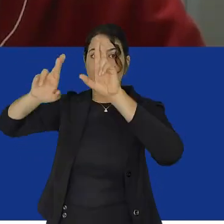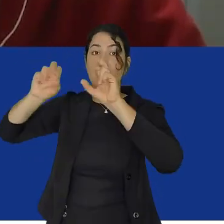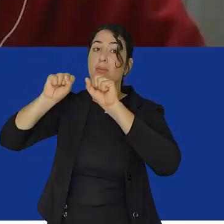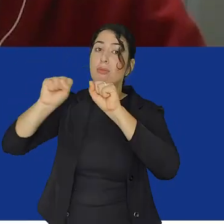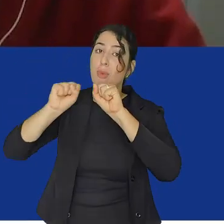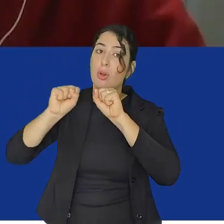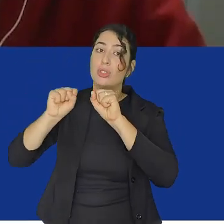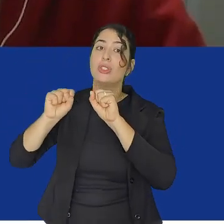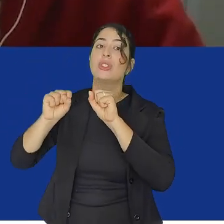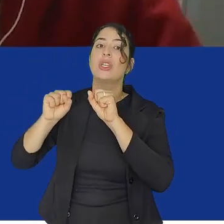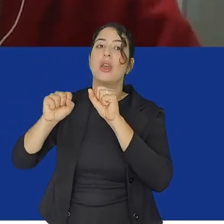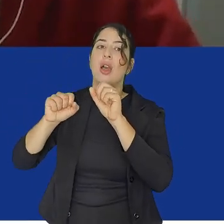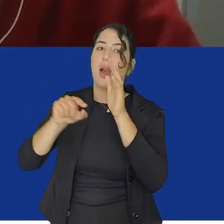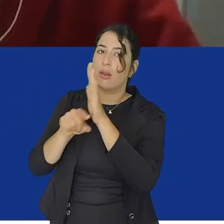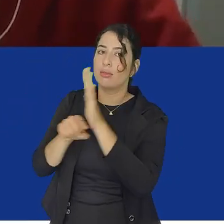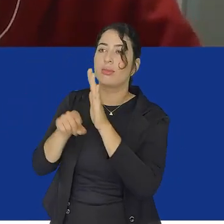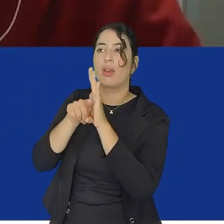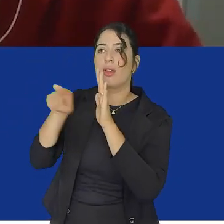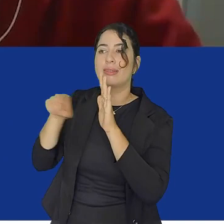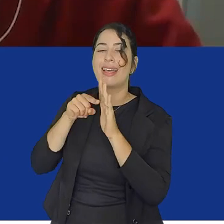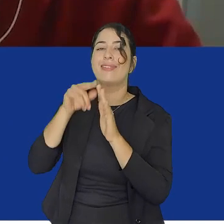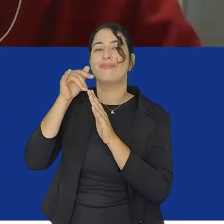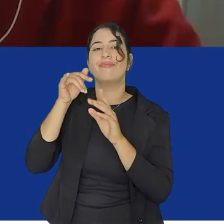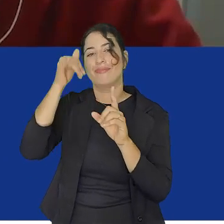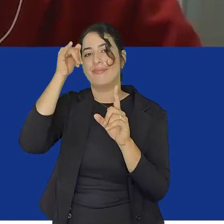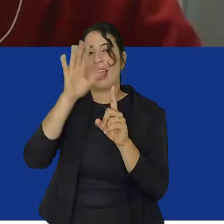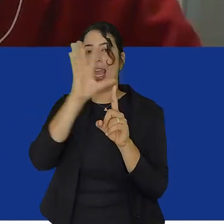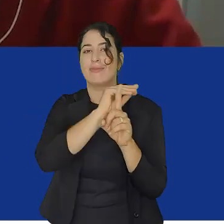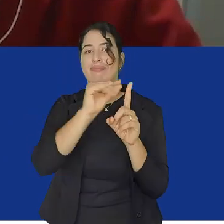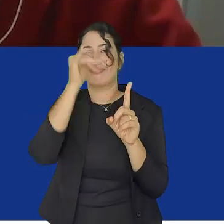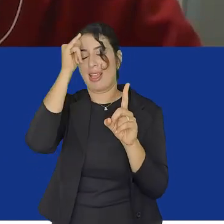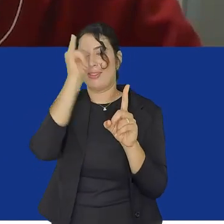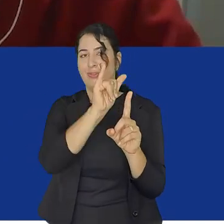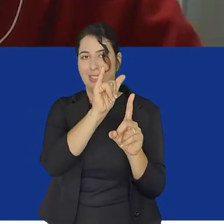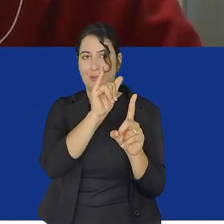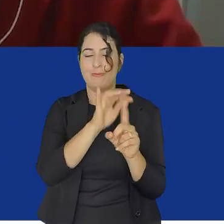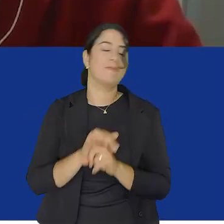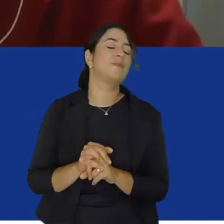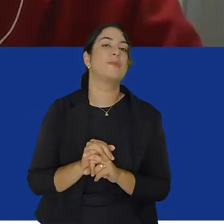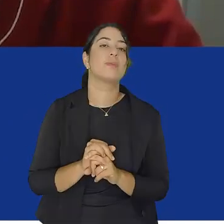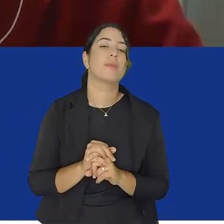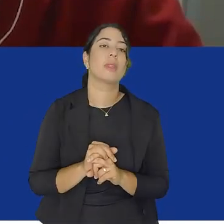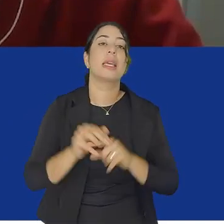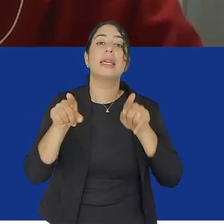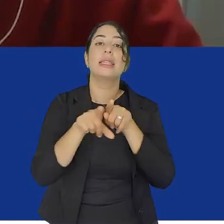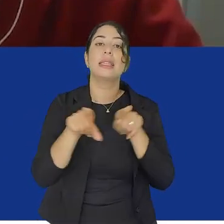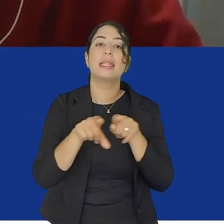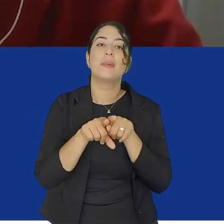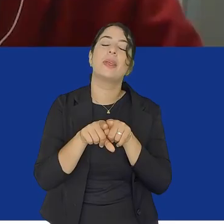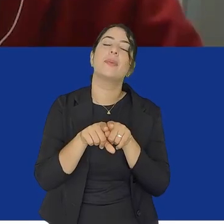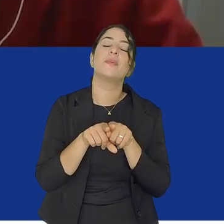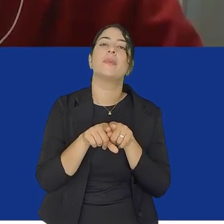a evitar o assédio. Nós temos também o que olhar para esse